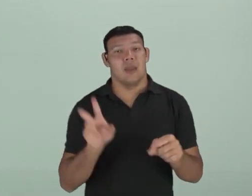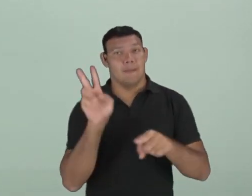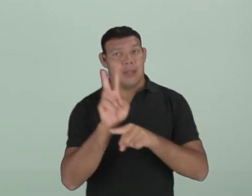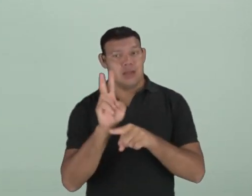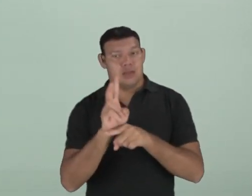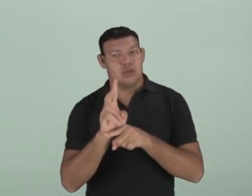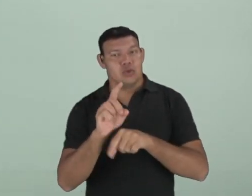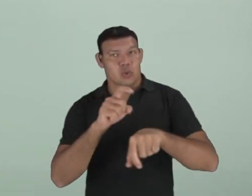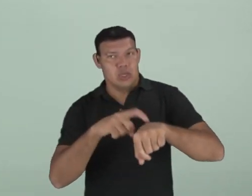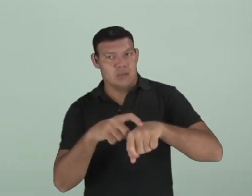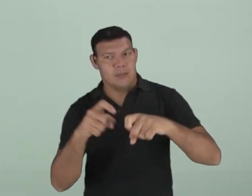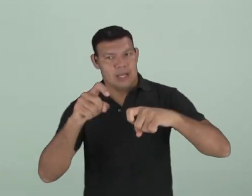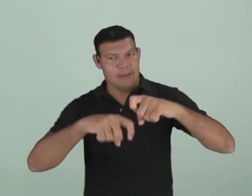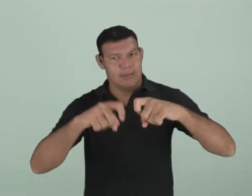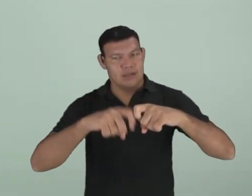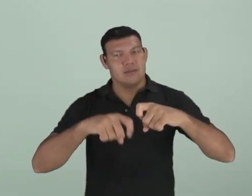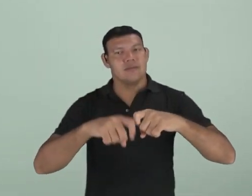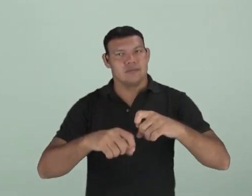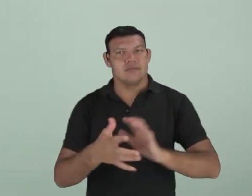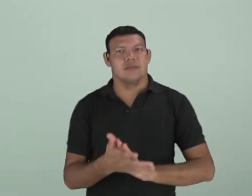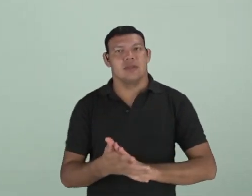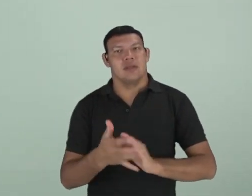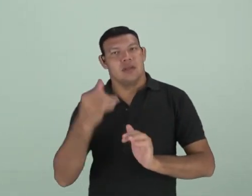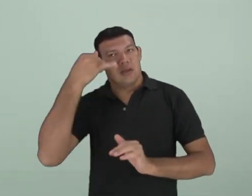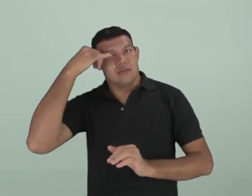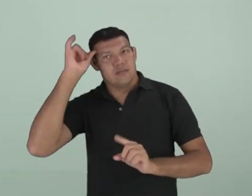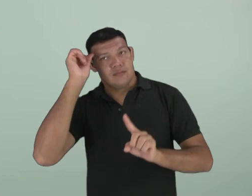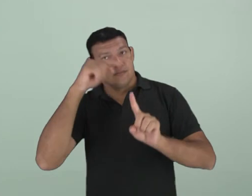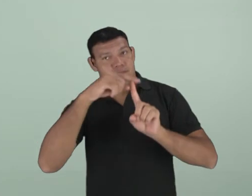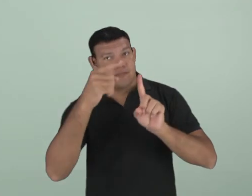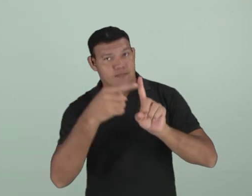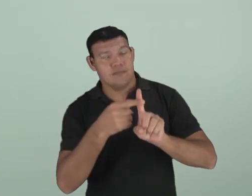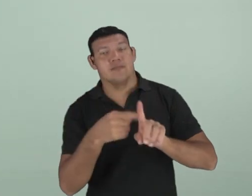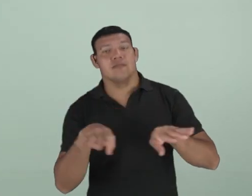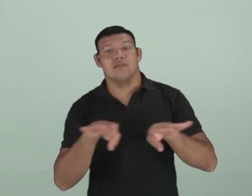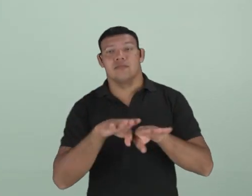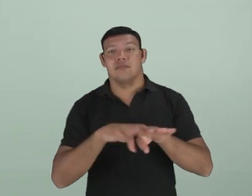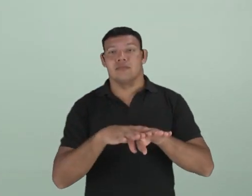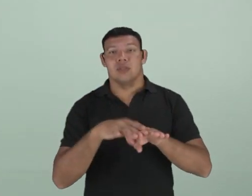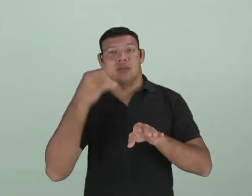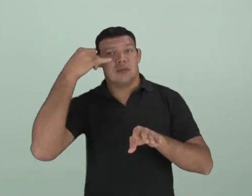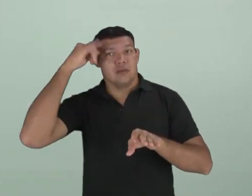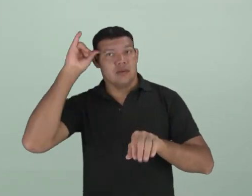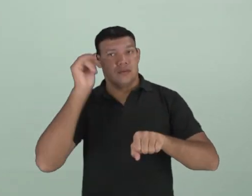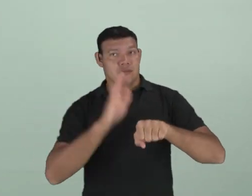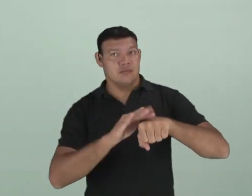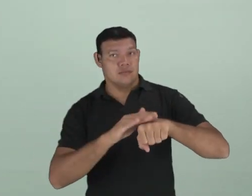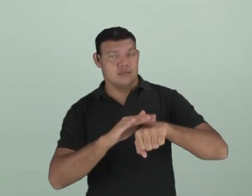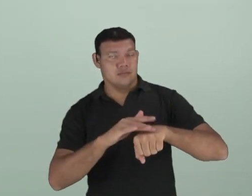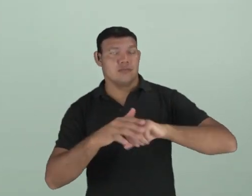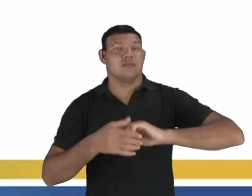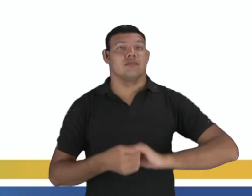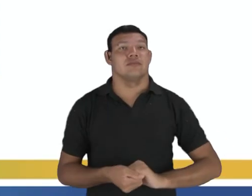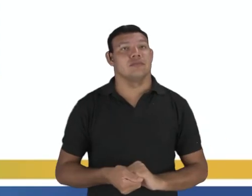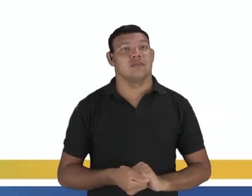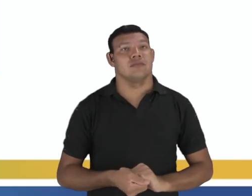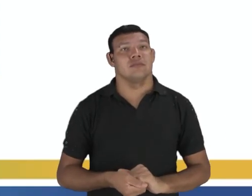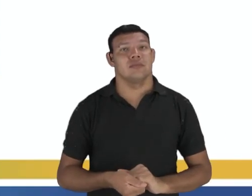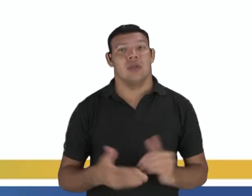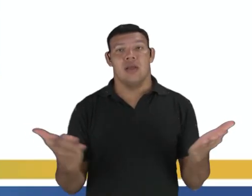a proteção a relação sexual pra te proteger de uma gravidez indesejada e também de alguma e s t u